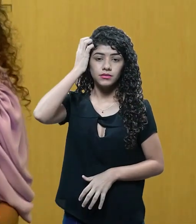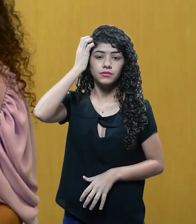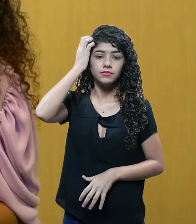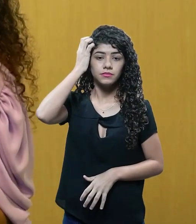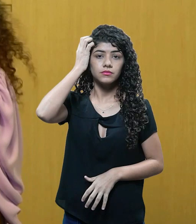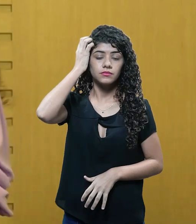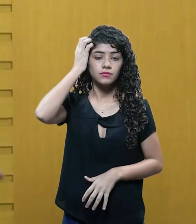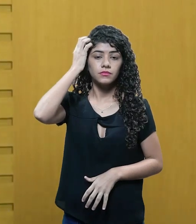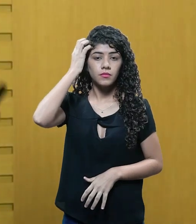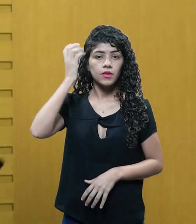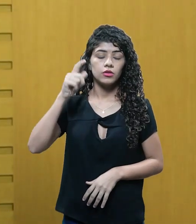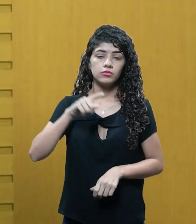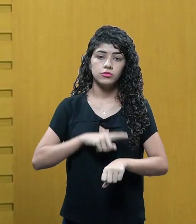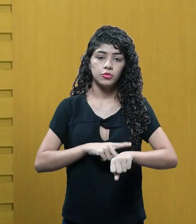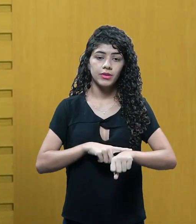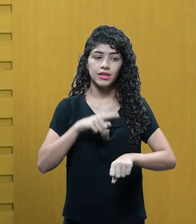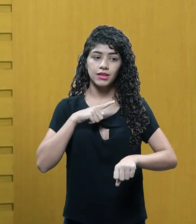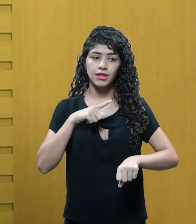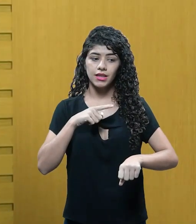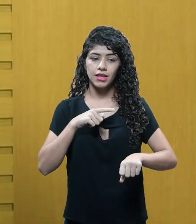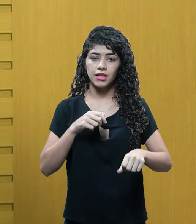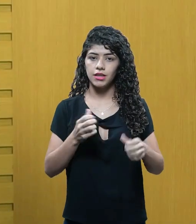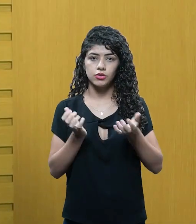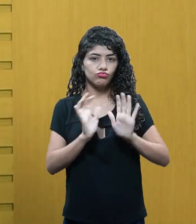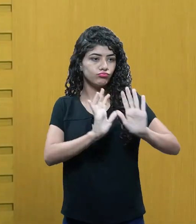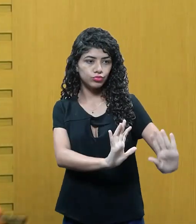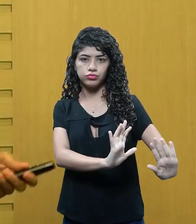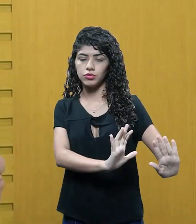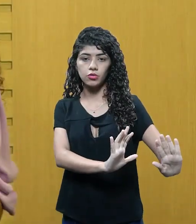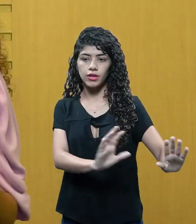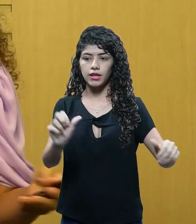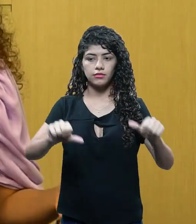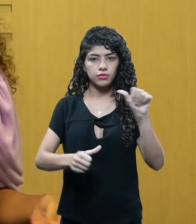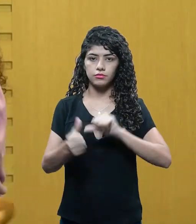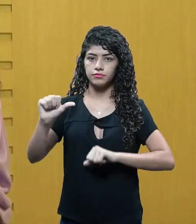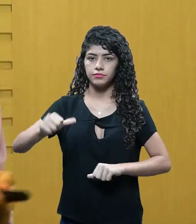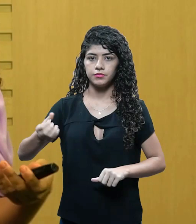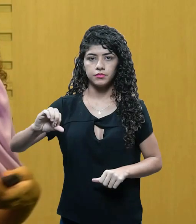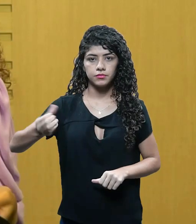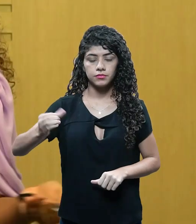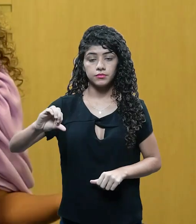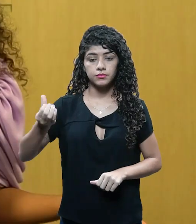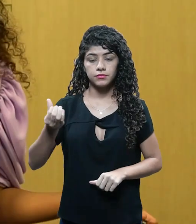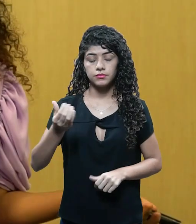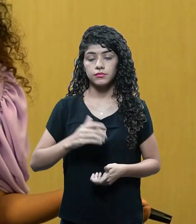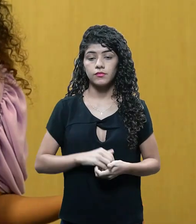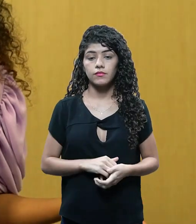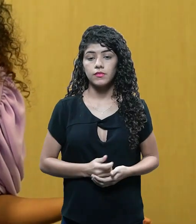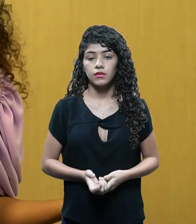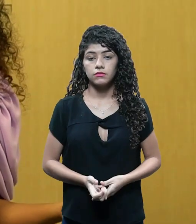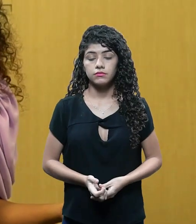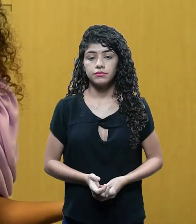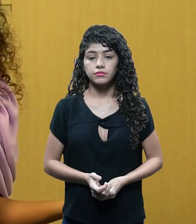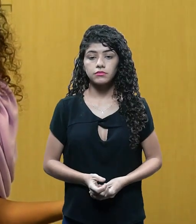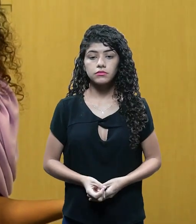momento da ditadura, onde havia uma repressão maior sobre outras formas de se relacionar,